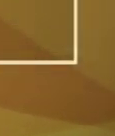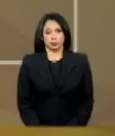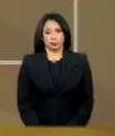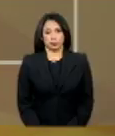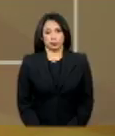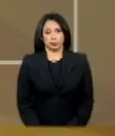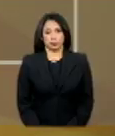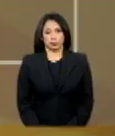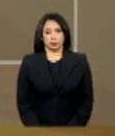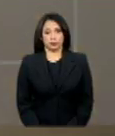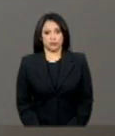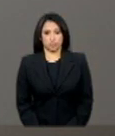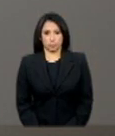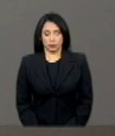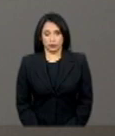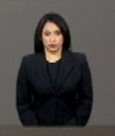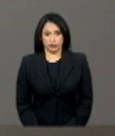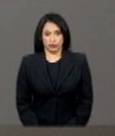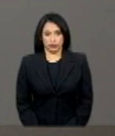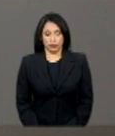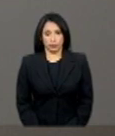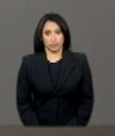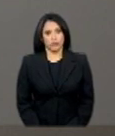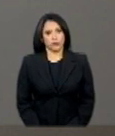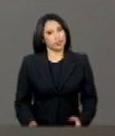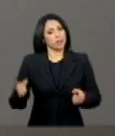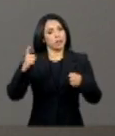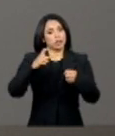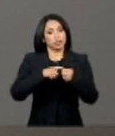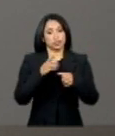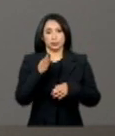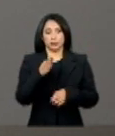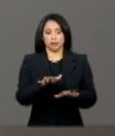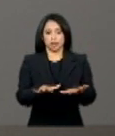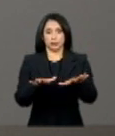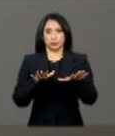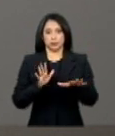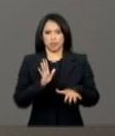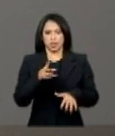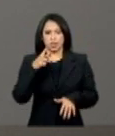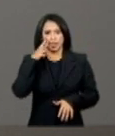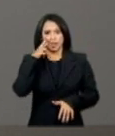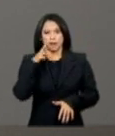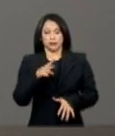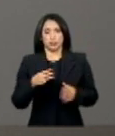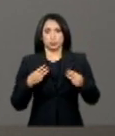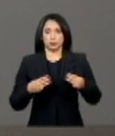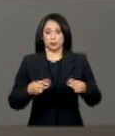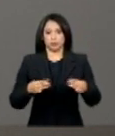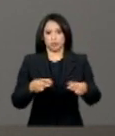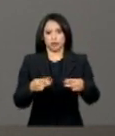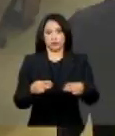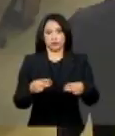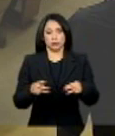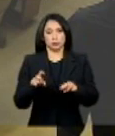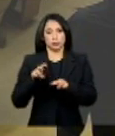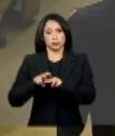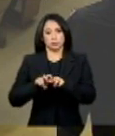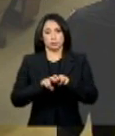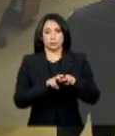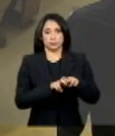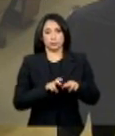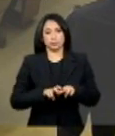a sala de voto com direto do plenário já com imagens dos ministros e dirigindo seus respectivos lugares